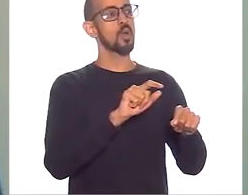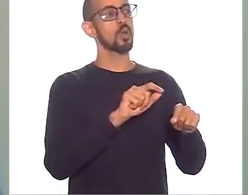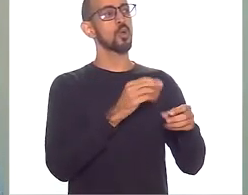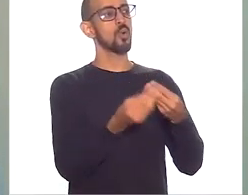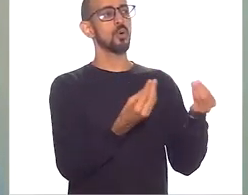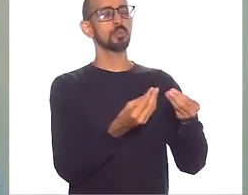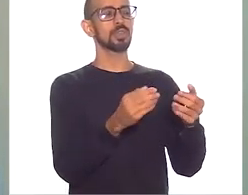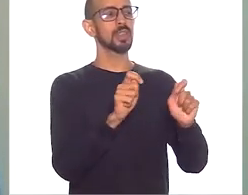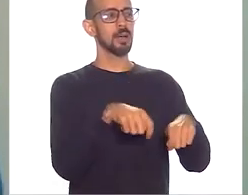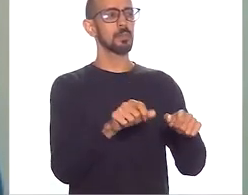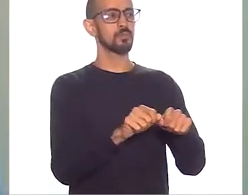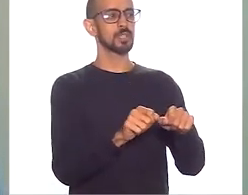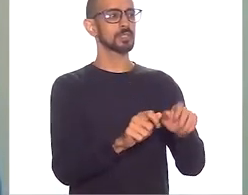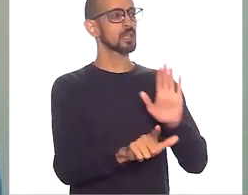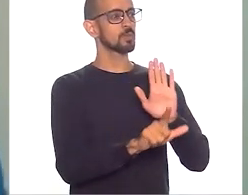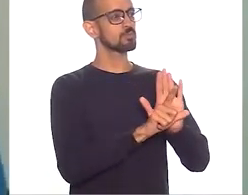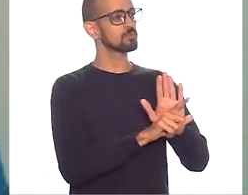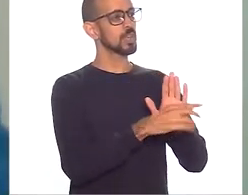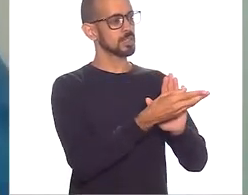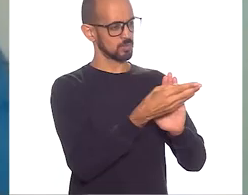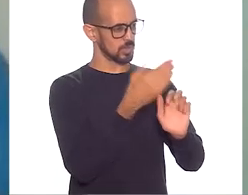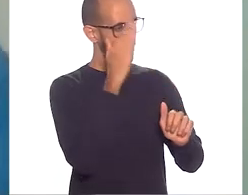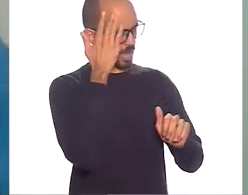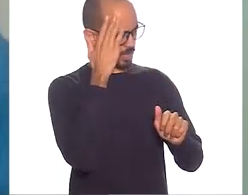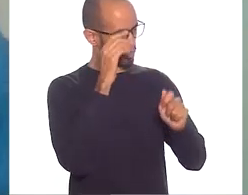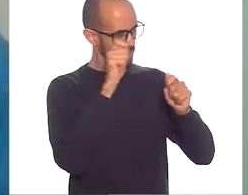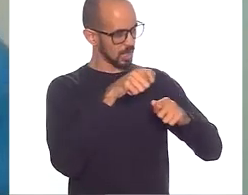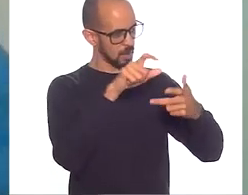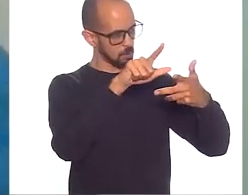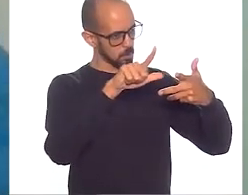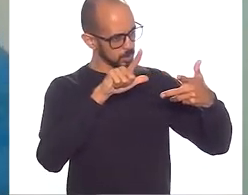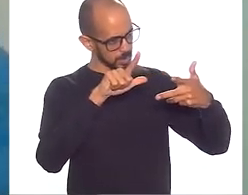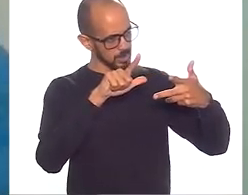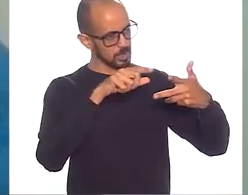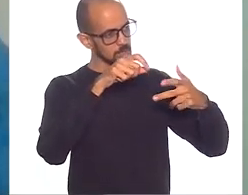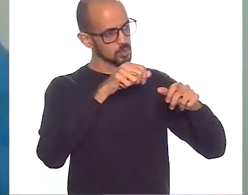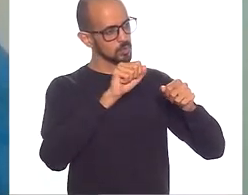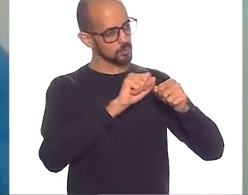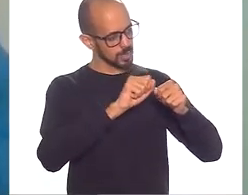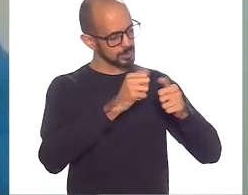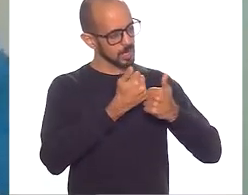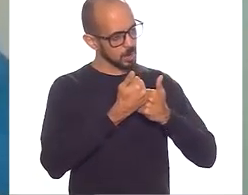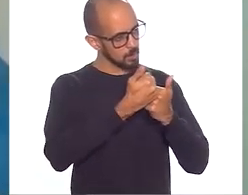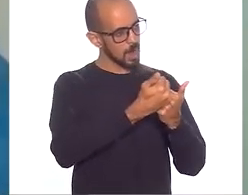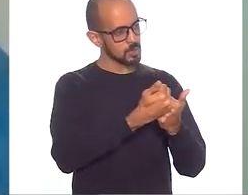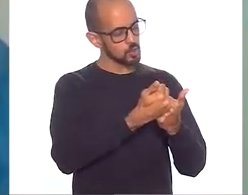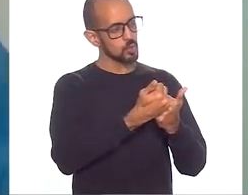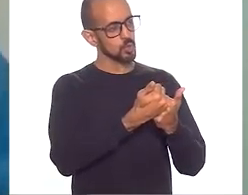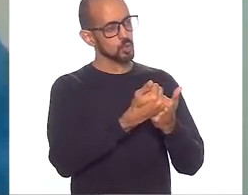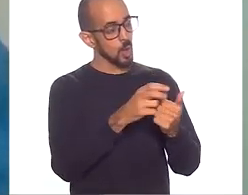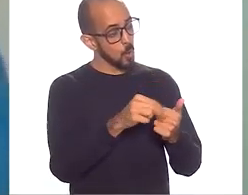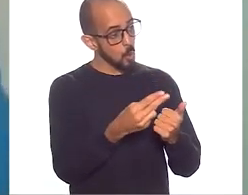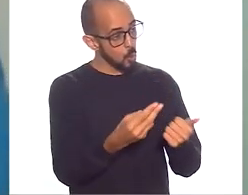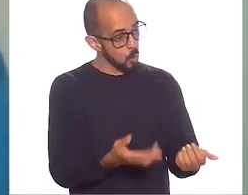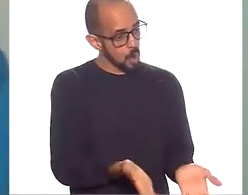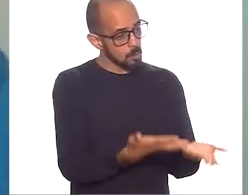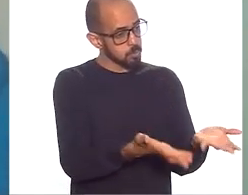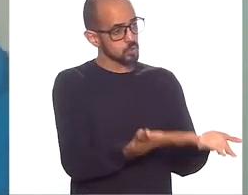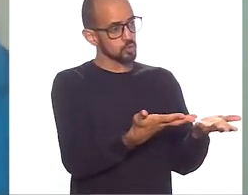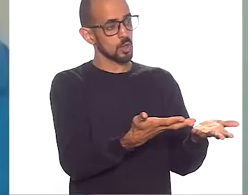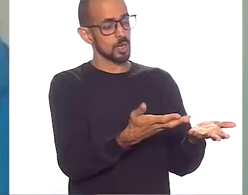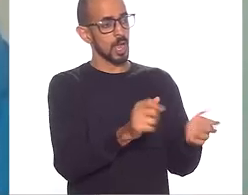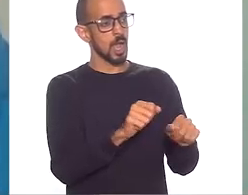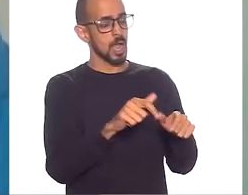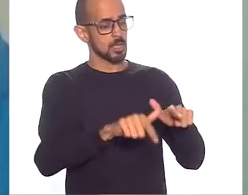termos de legislação, se na sua opinião tem algo que o legislativo também possa atuar para reforçar, reiterar e principalmente